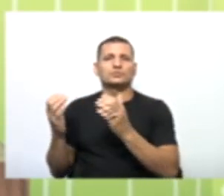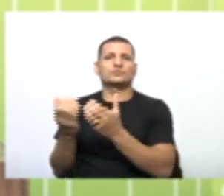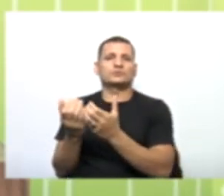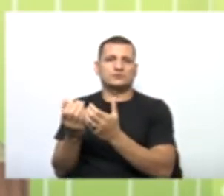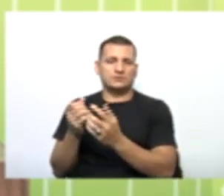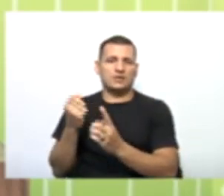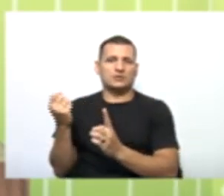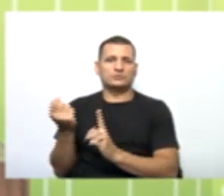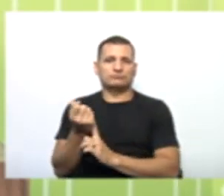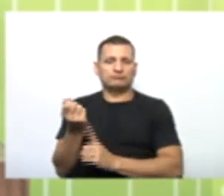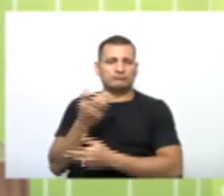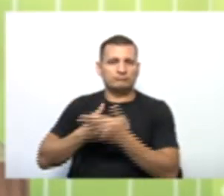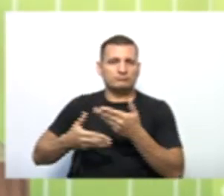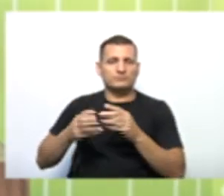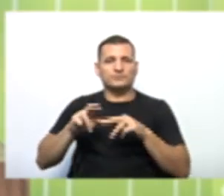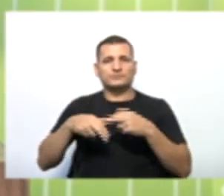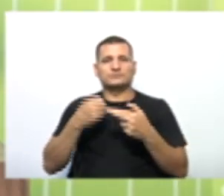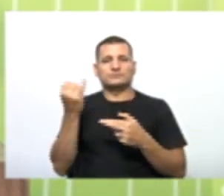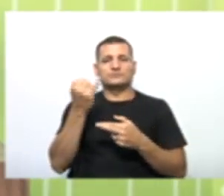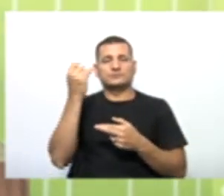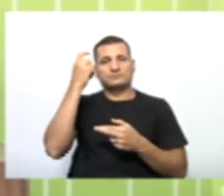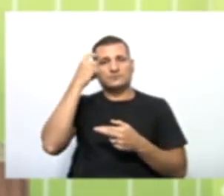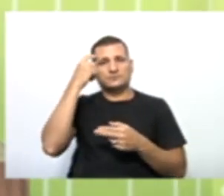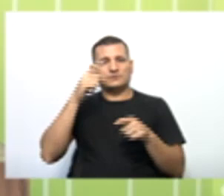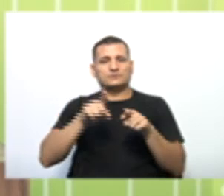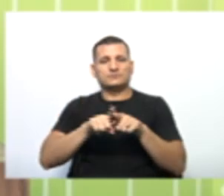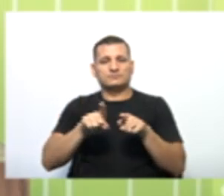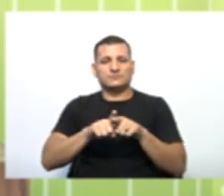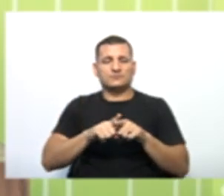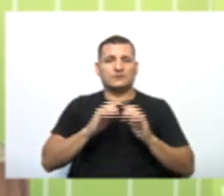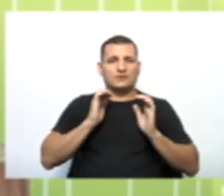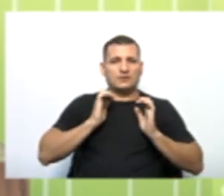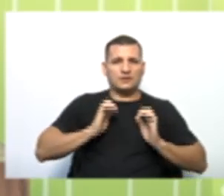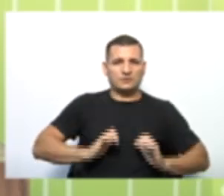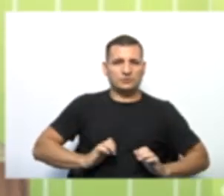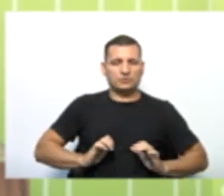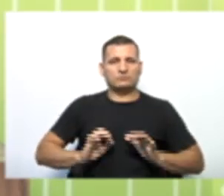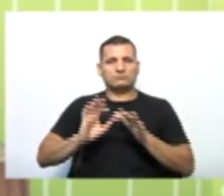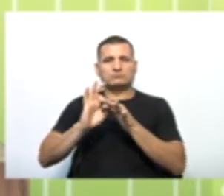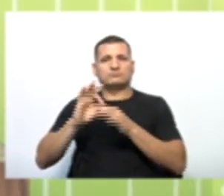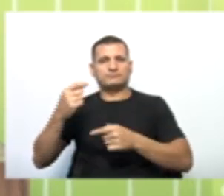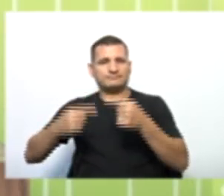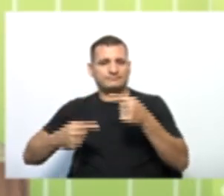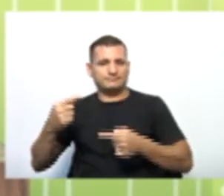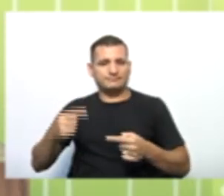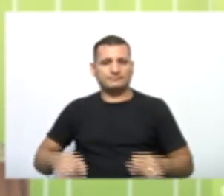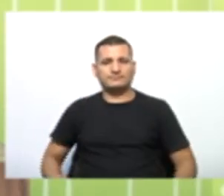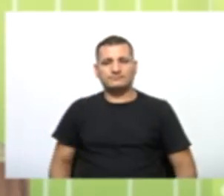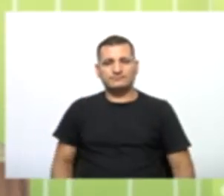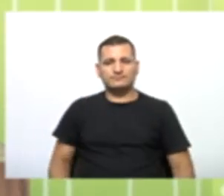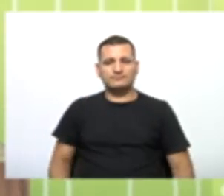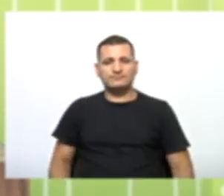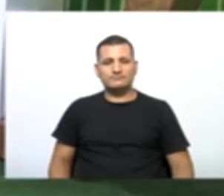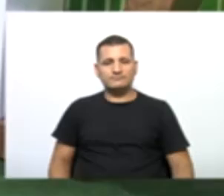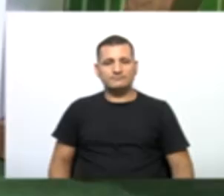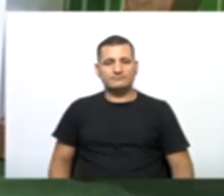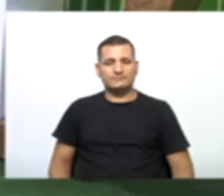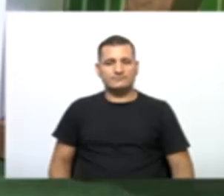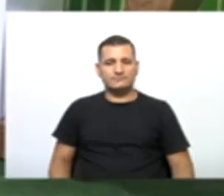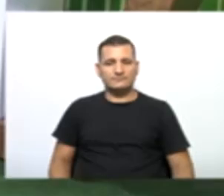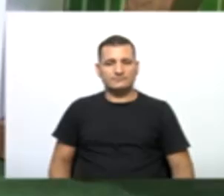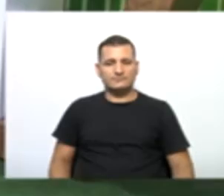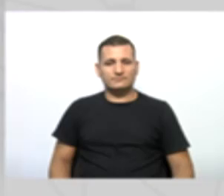por isso é importante pensar também na ética vinculada com a política. Vamos lá, pessoal. A gente tem mais